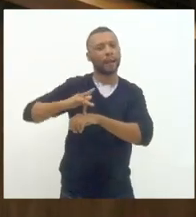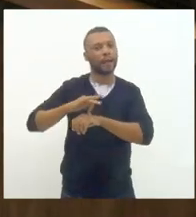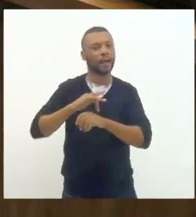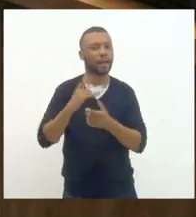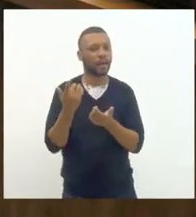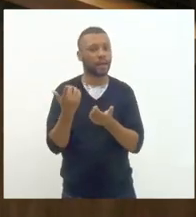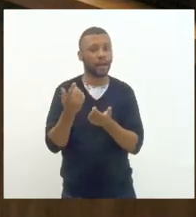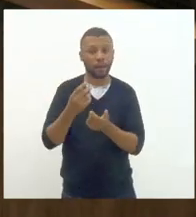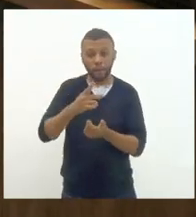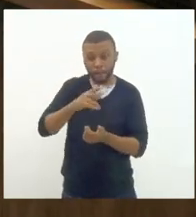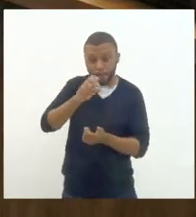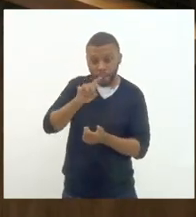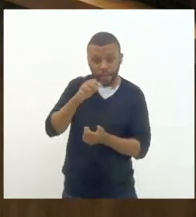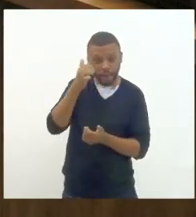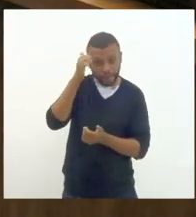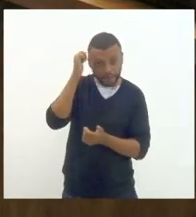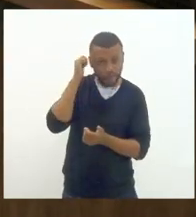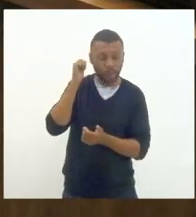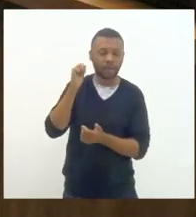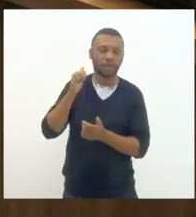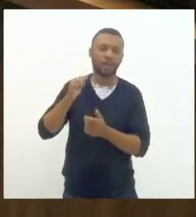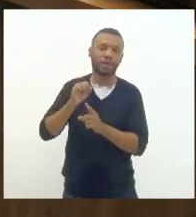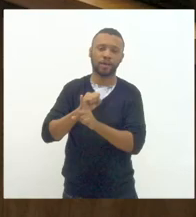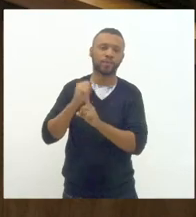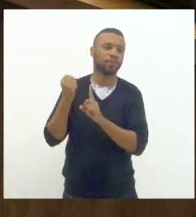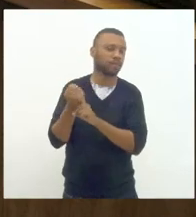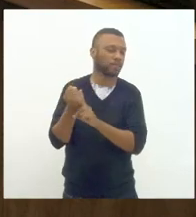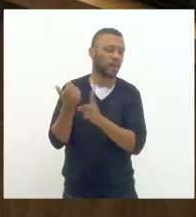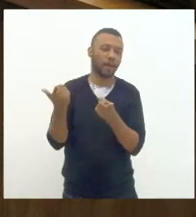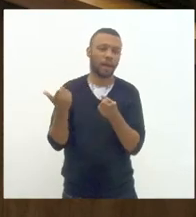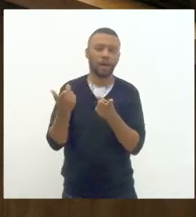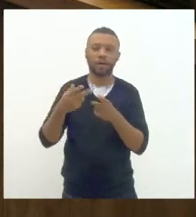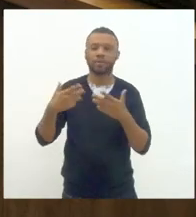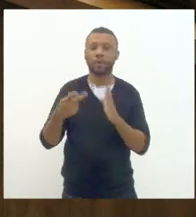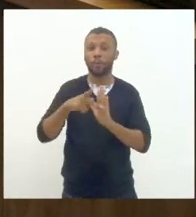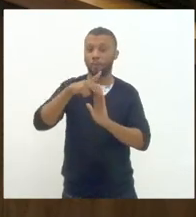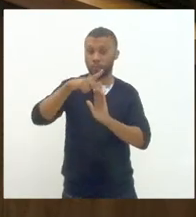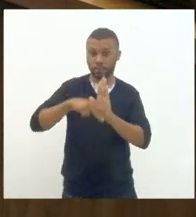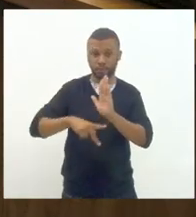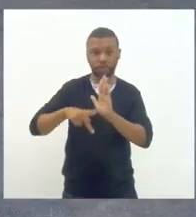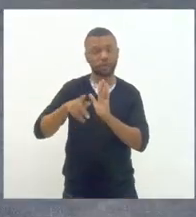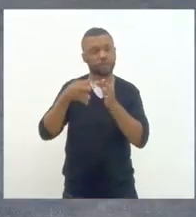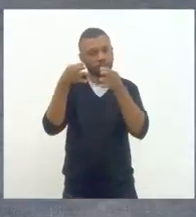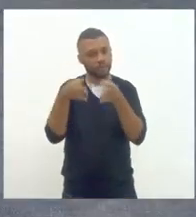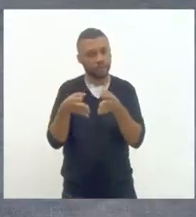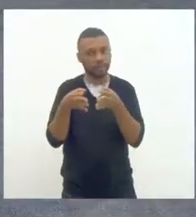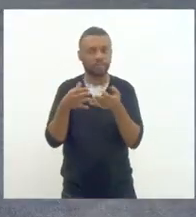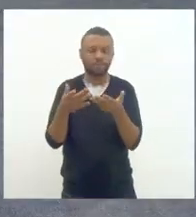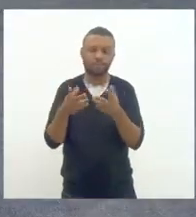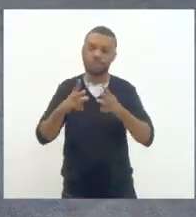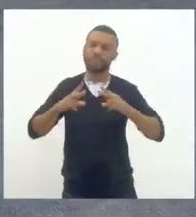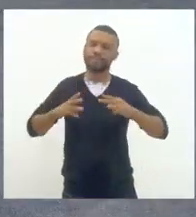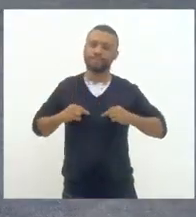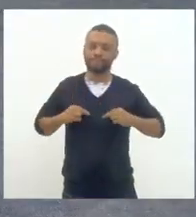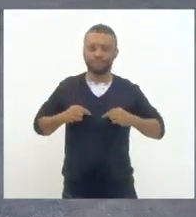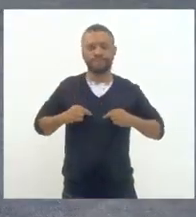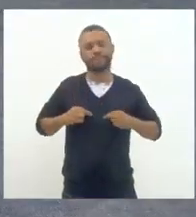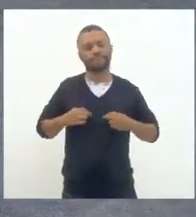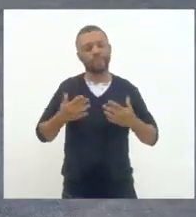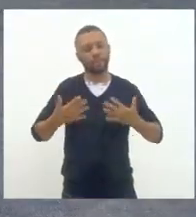um pré-vestibular social. Então, o projeto ele é, de fato, extremamente meritório e quero